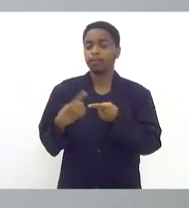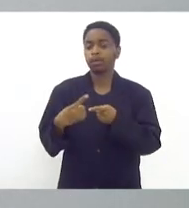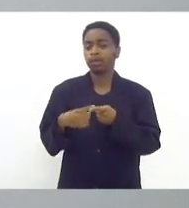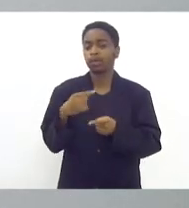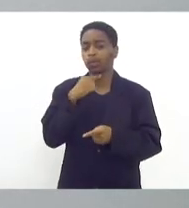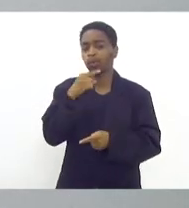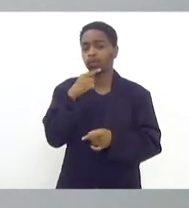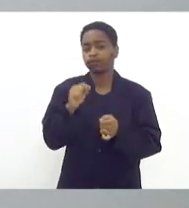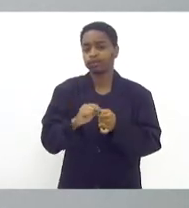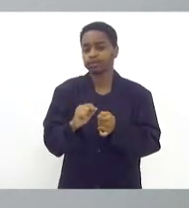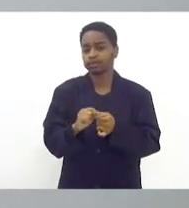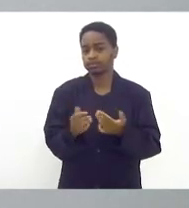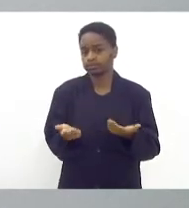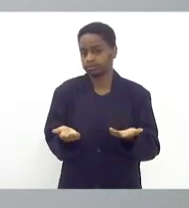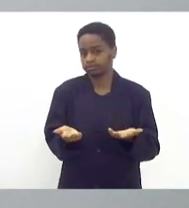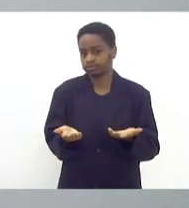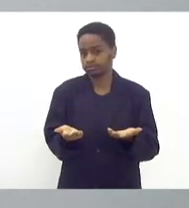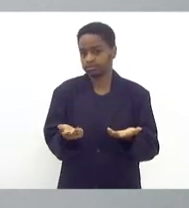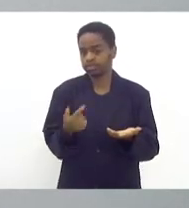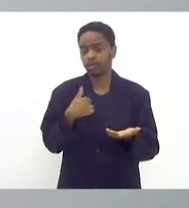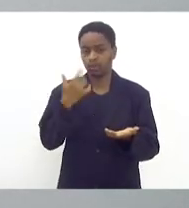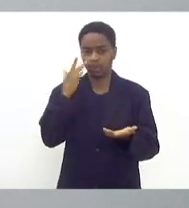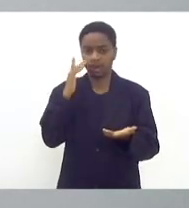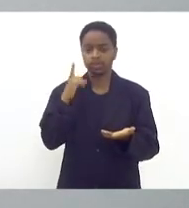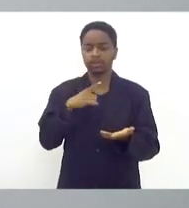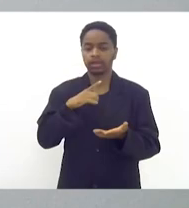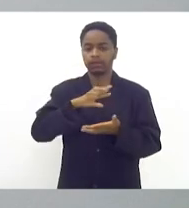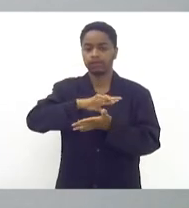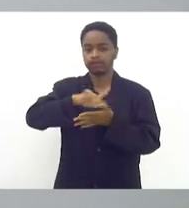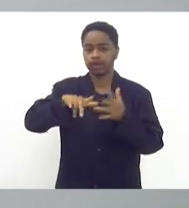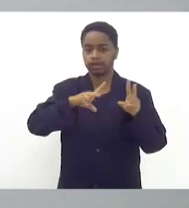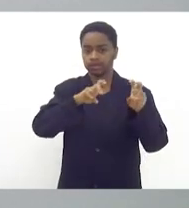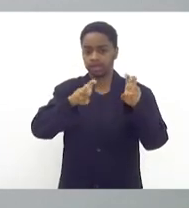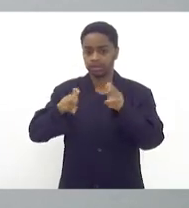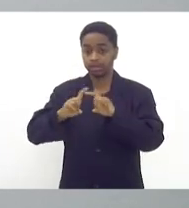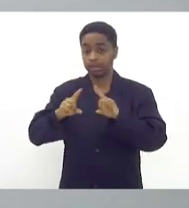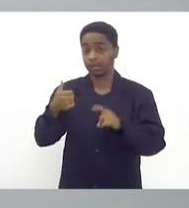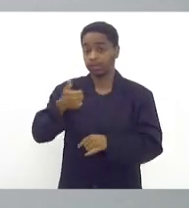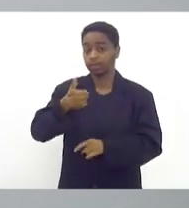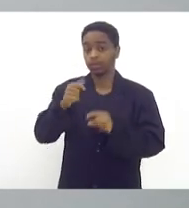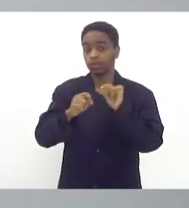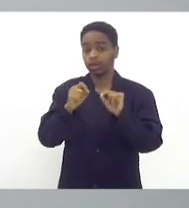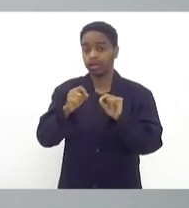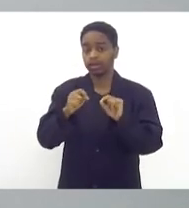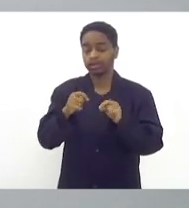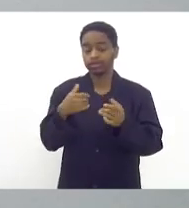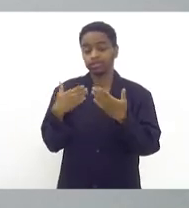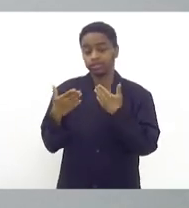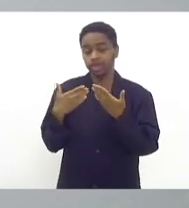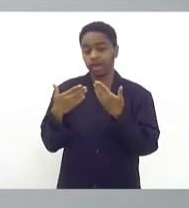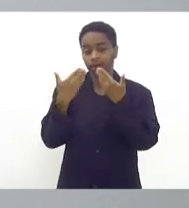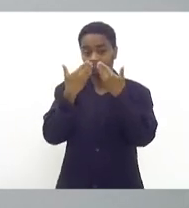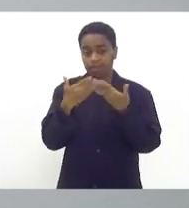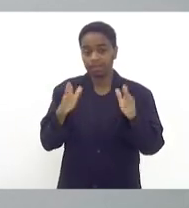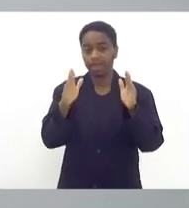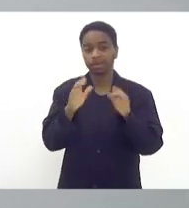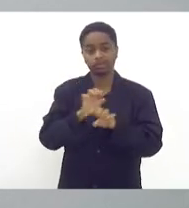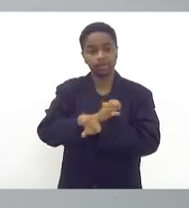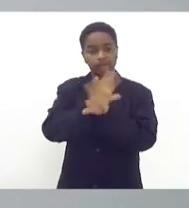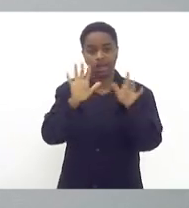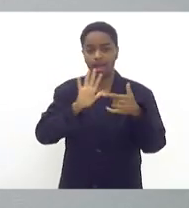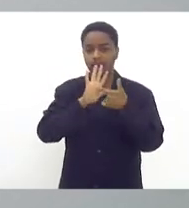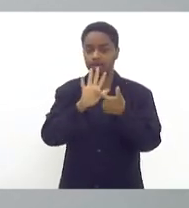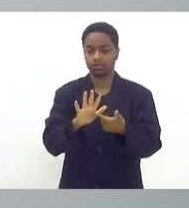certo como ele colocou né Eu acho que são várias as questões mas o Primeiro passo seria o diálogo Franco aberto